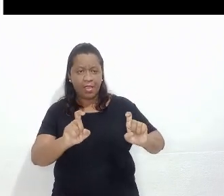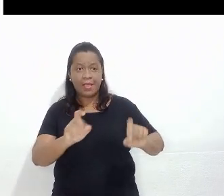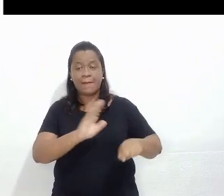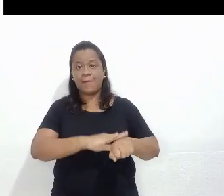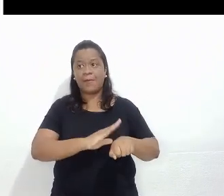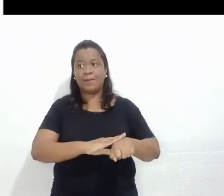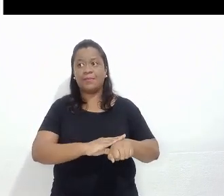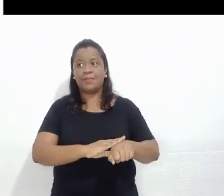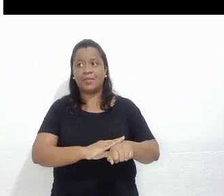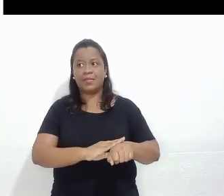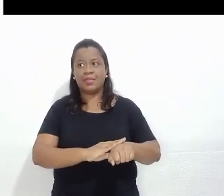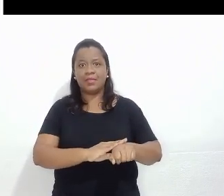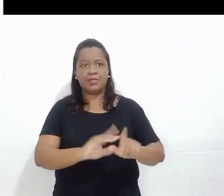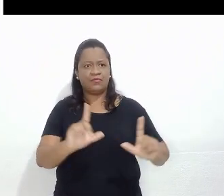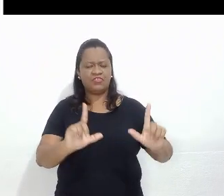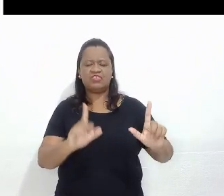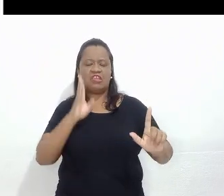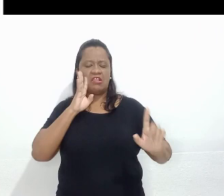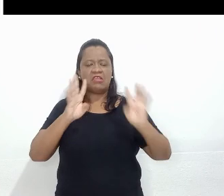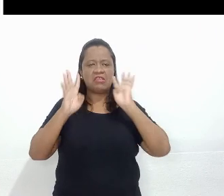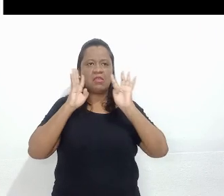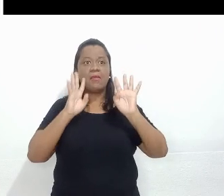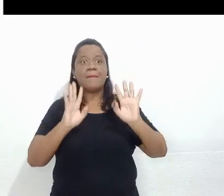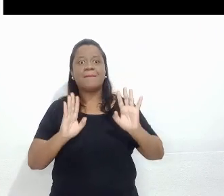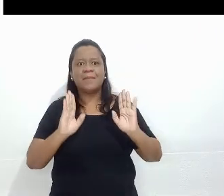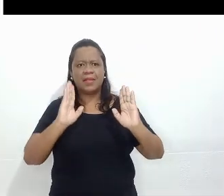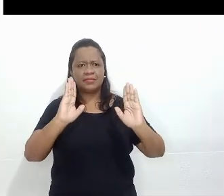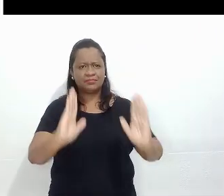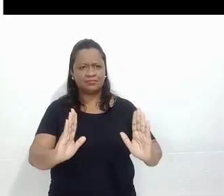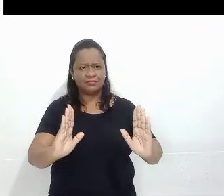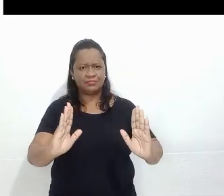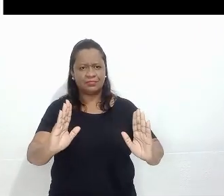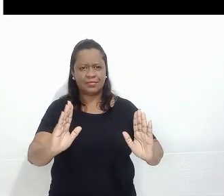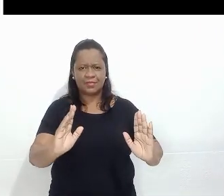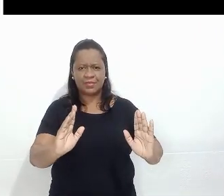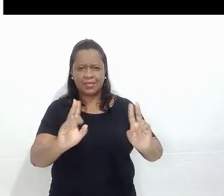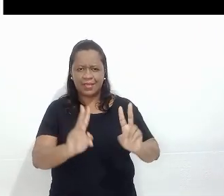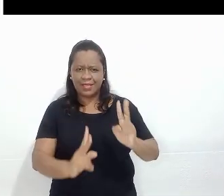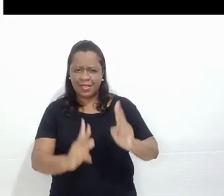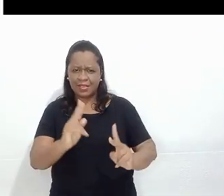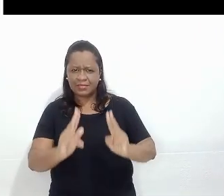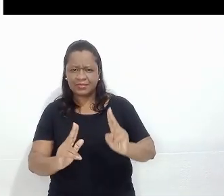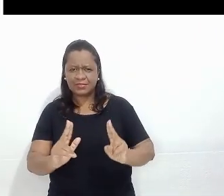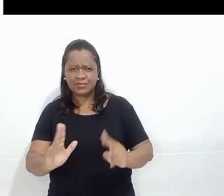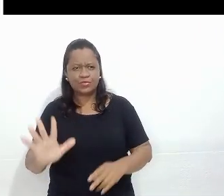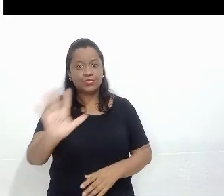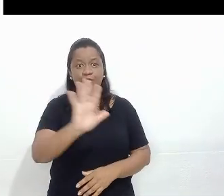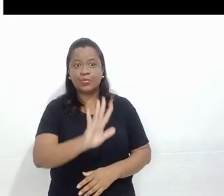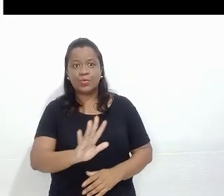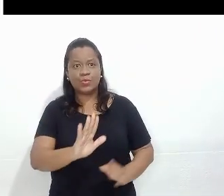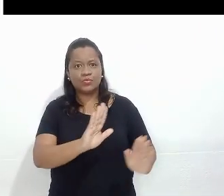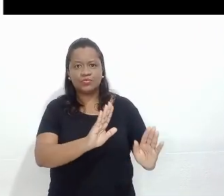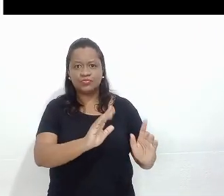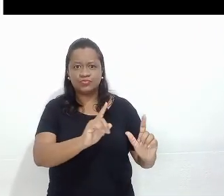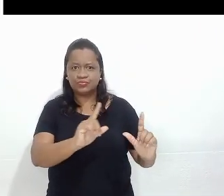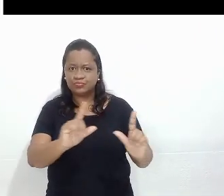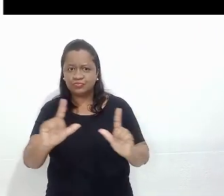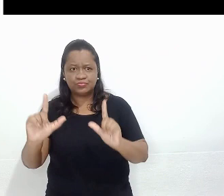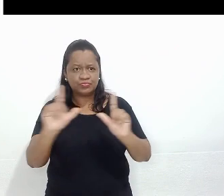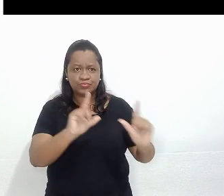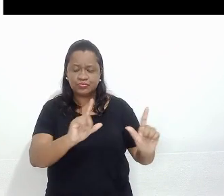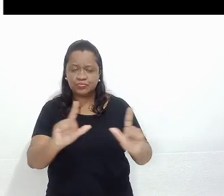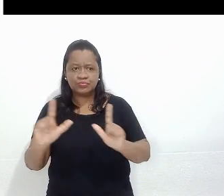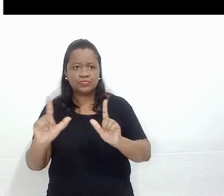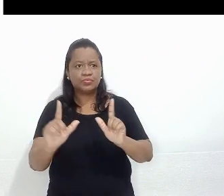Que você olha no vídeo, assiste, ficou legal, mas você na edição, você vê o todo, né? Toda a construção do personagem,